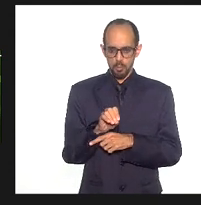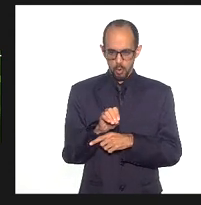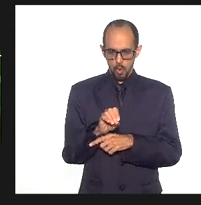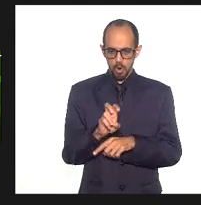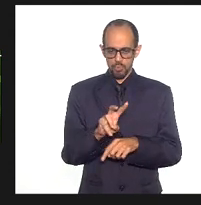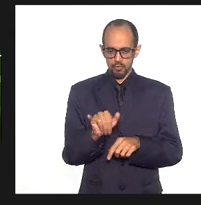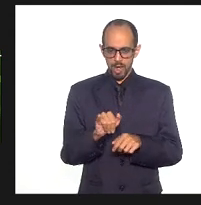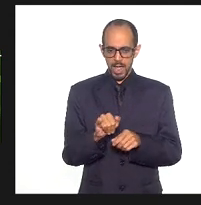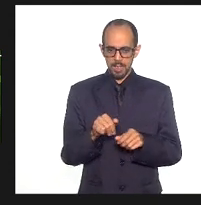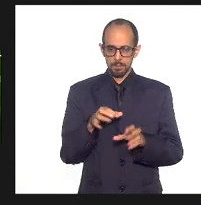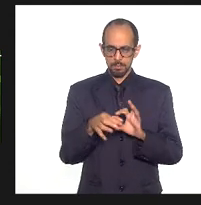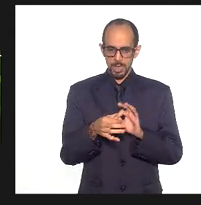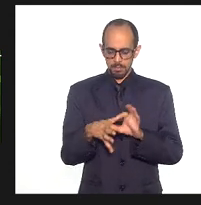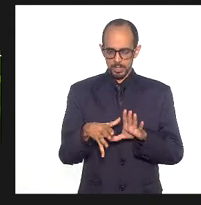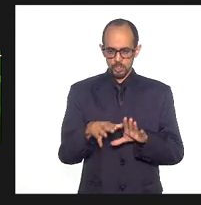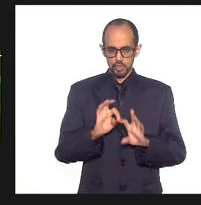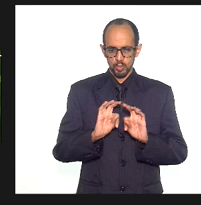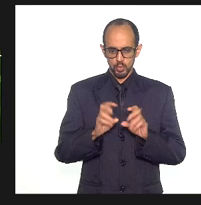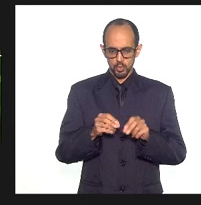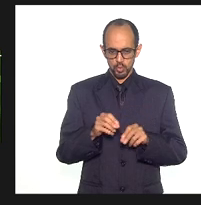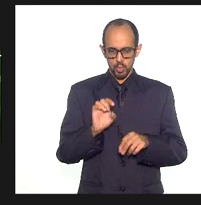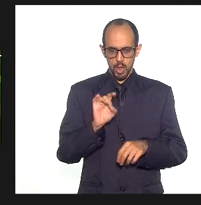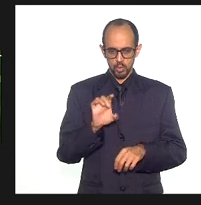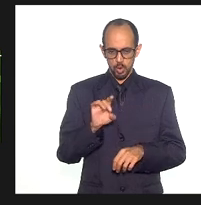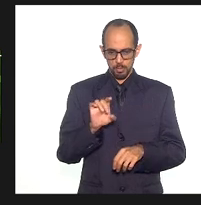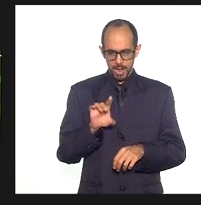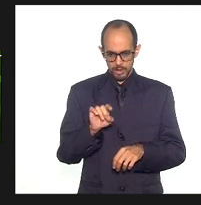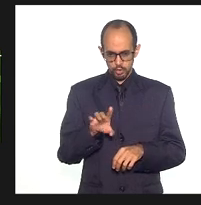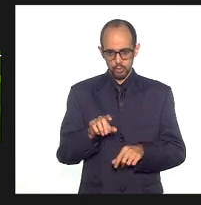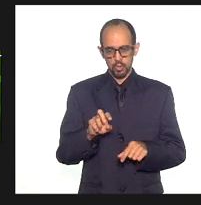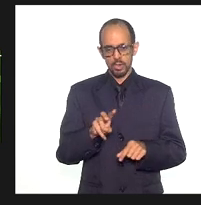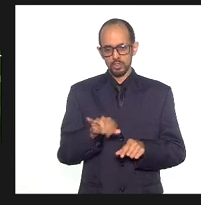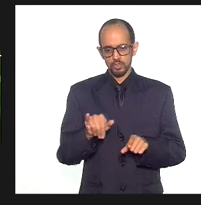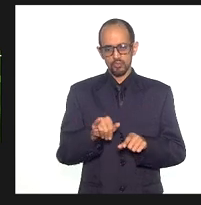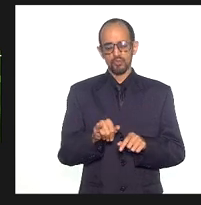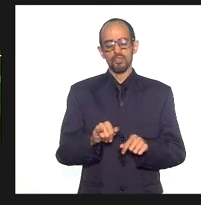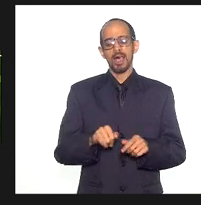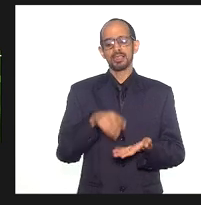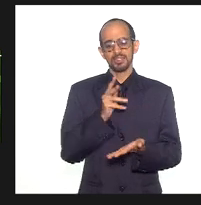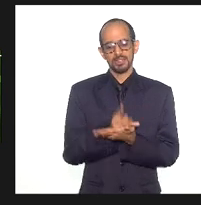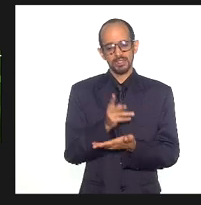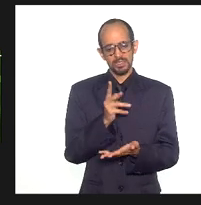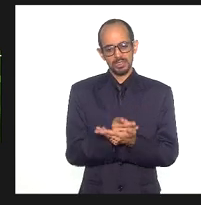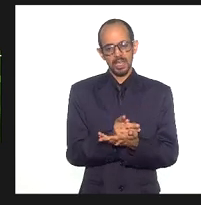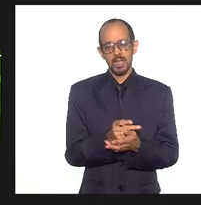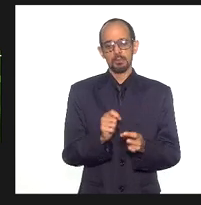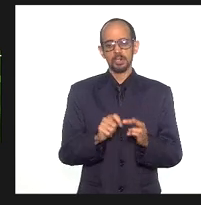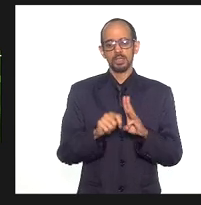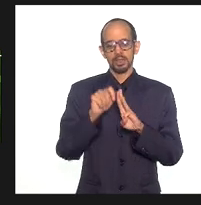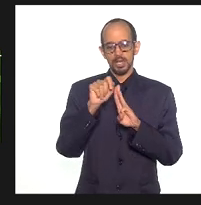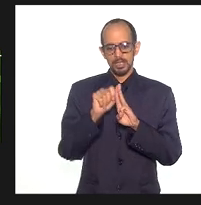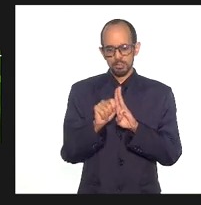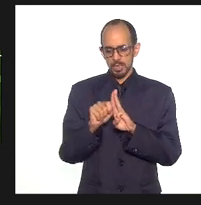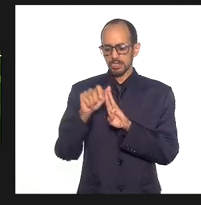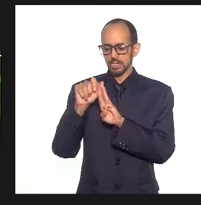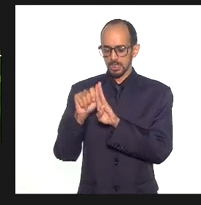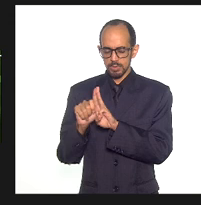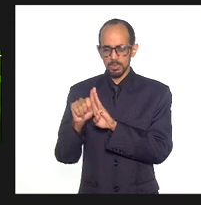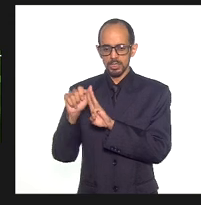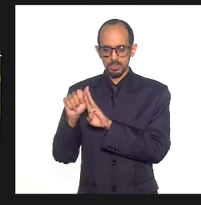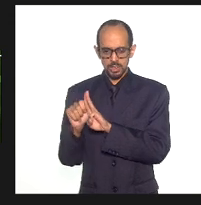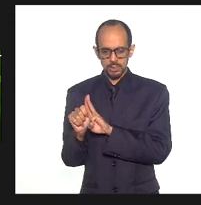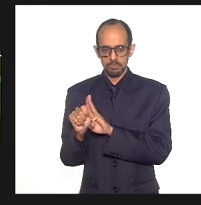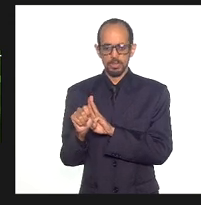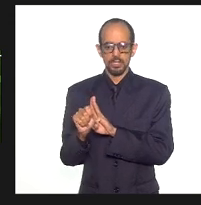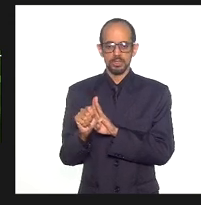self-service documental, aí sim passar a entregar trimestres já neste arquivo de visão única.